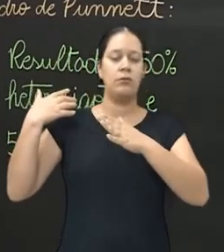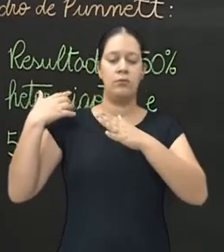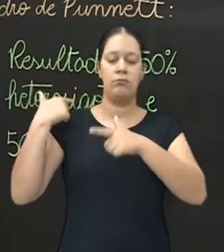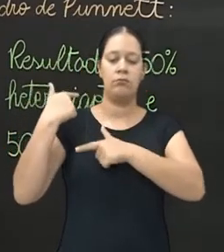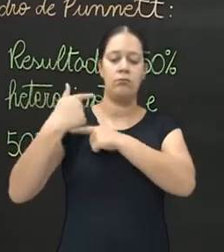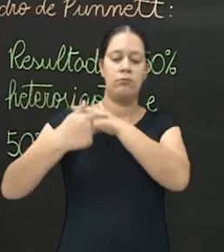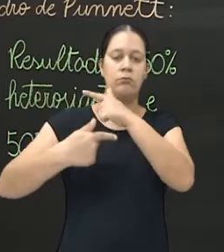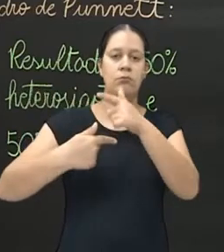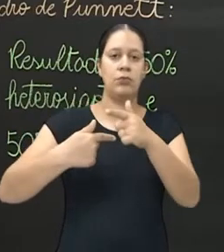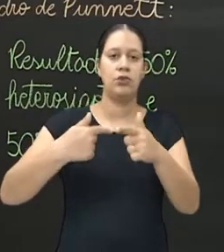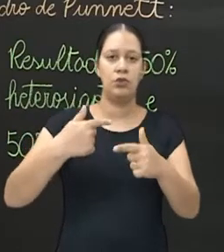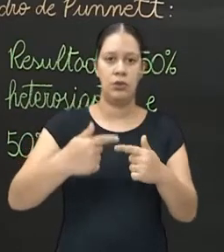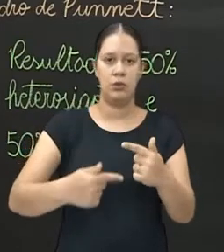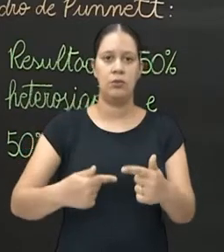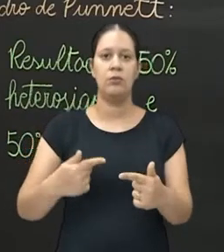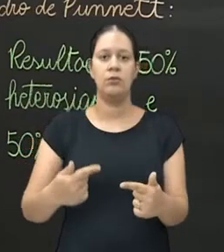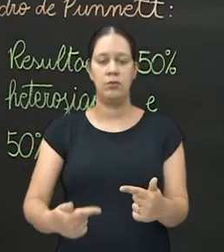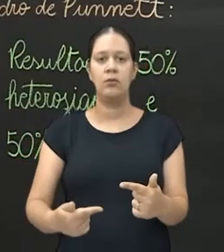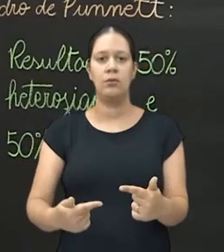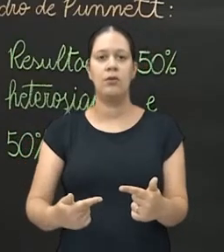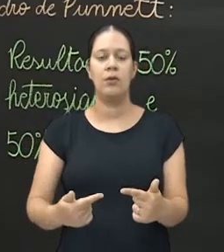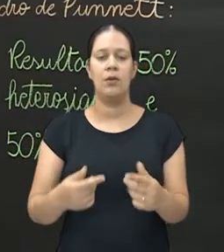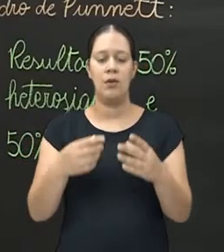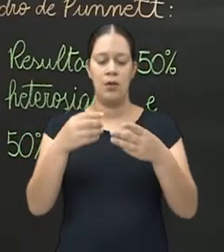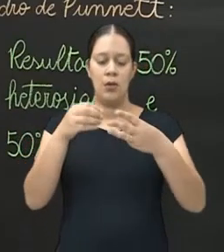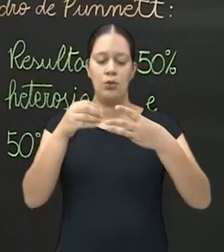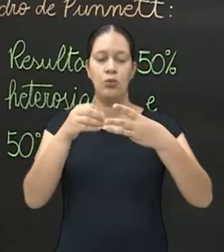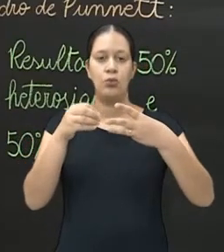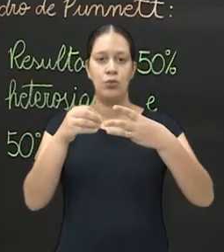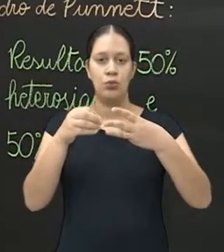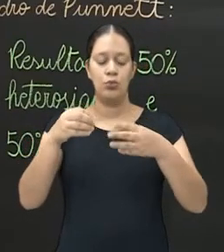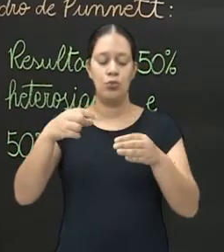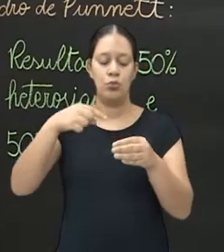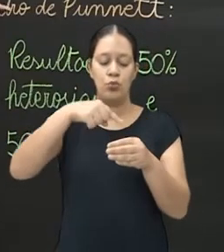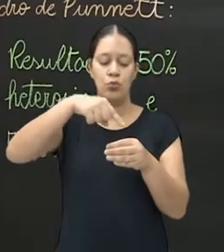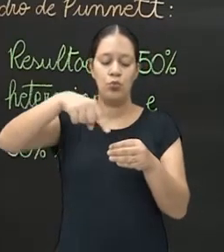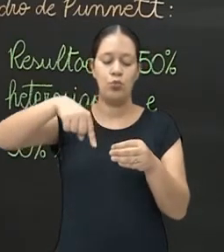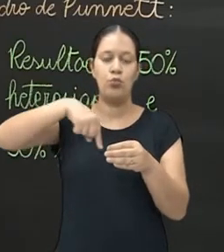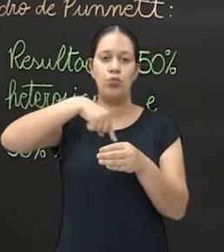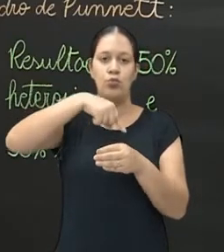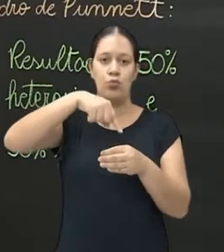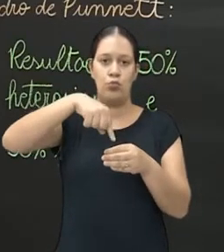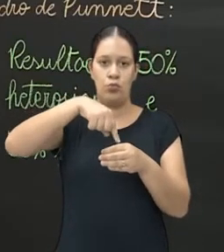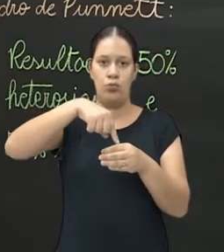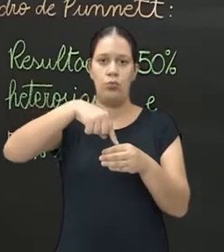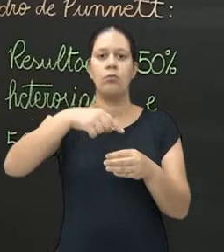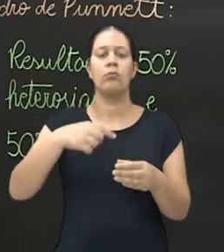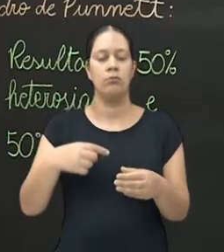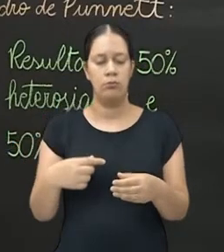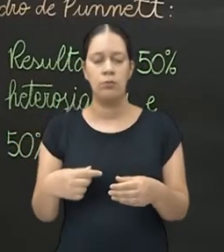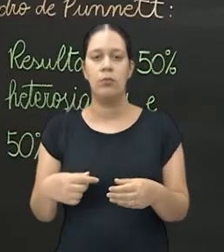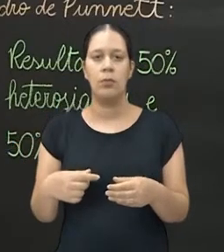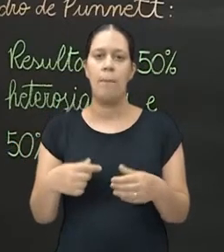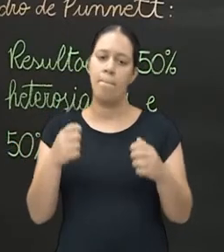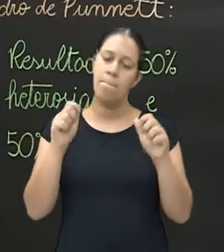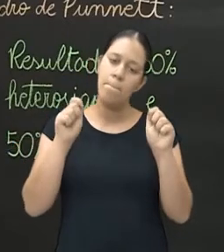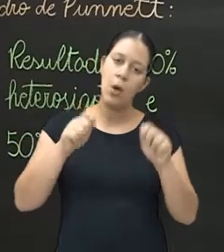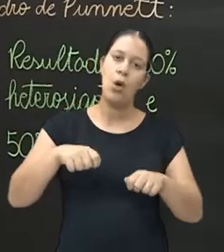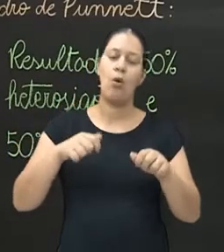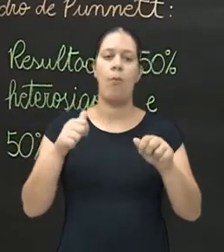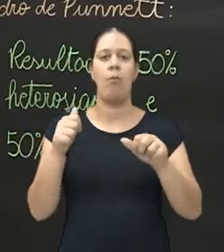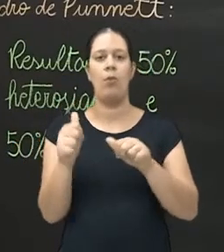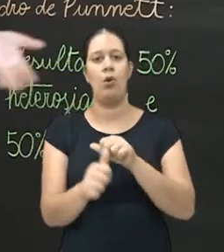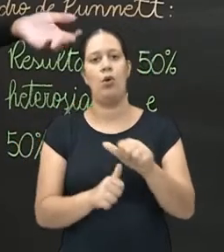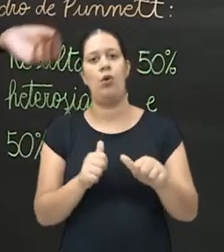e estão contidas no núcleo das nossas células. Podem sofrer alterações? Podem sofrer mutações, podem sofrer alterações.